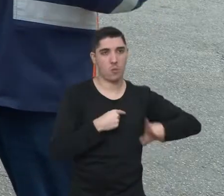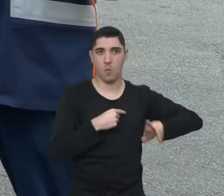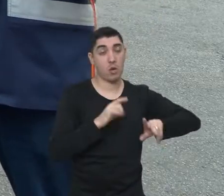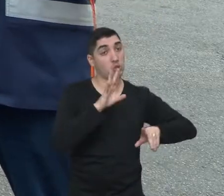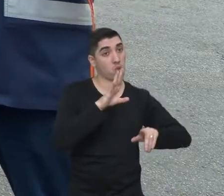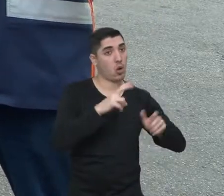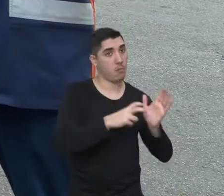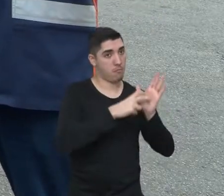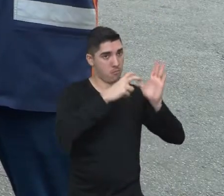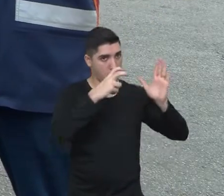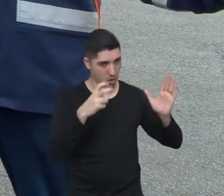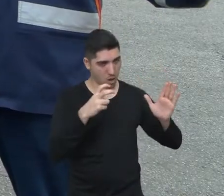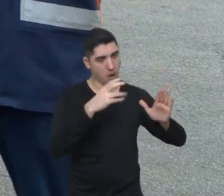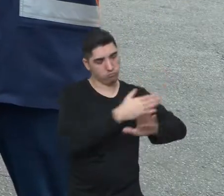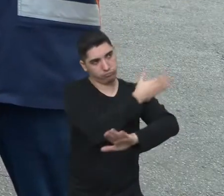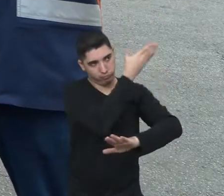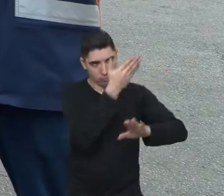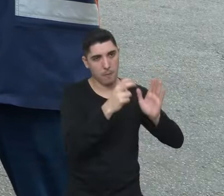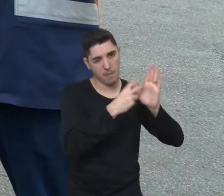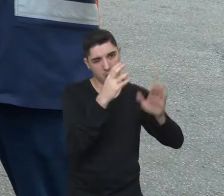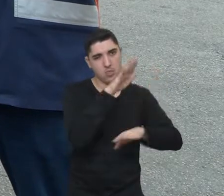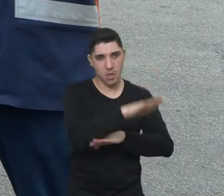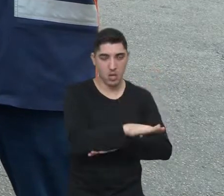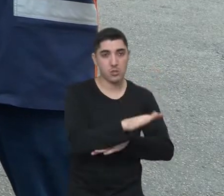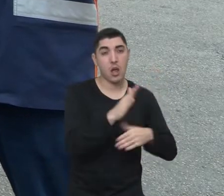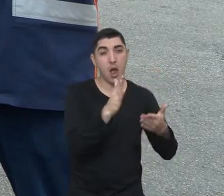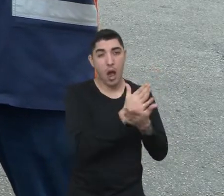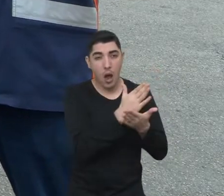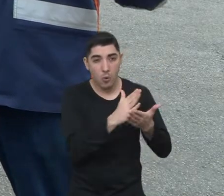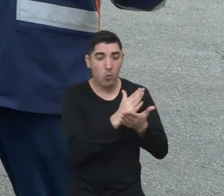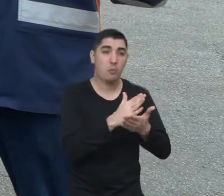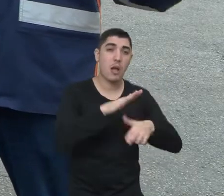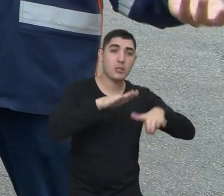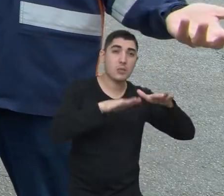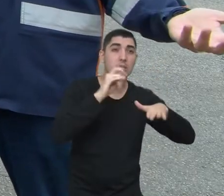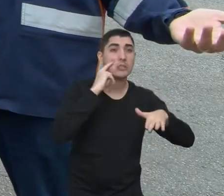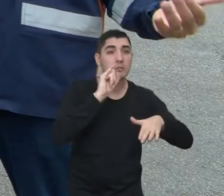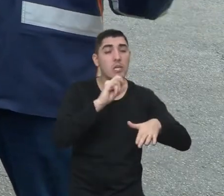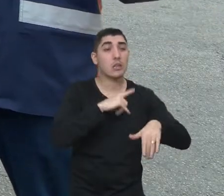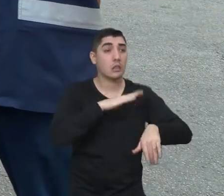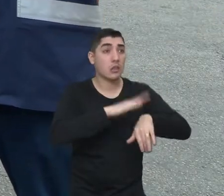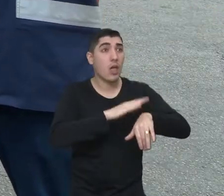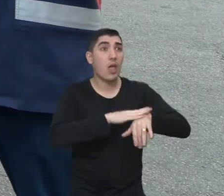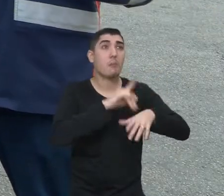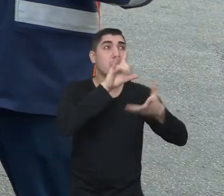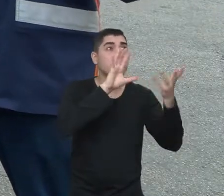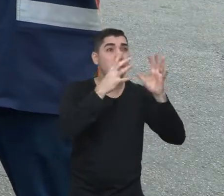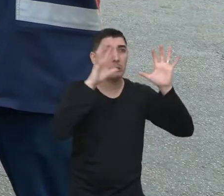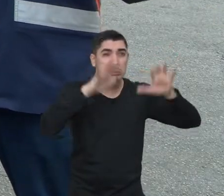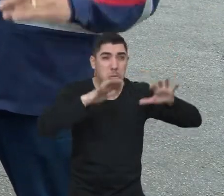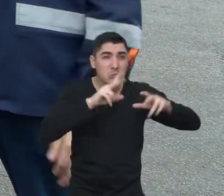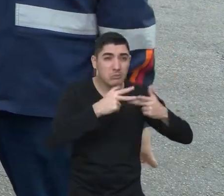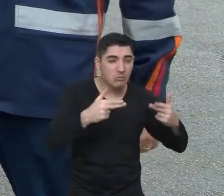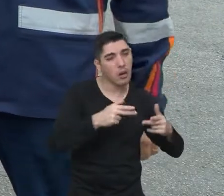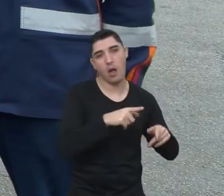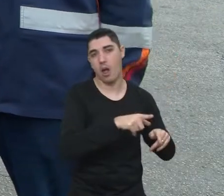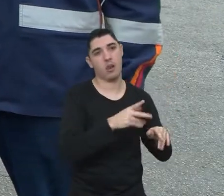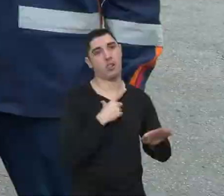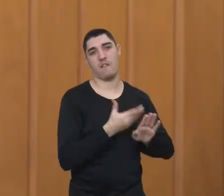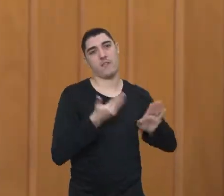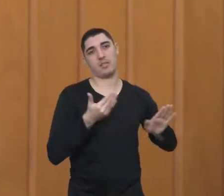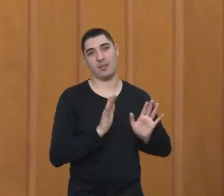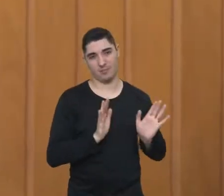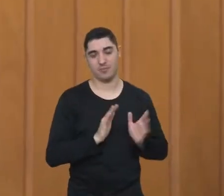horas. Elas funcionam durante o dia e também sob determinadas condições meteorológicas, o serviço é suspenso